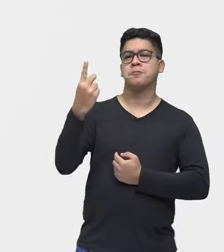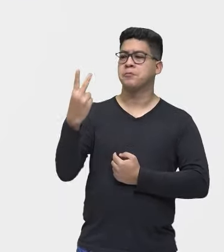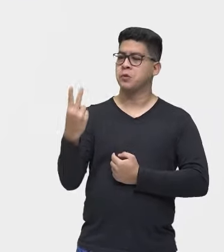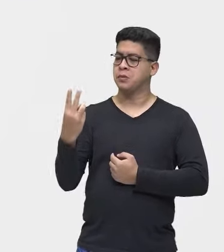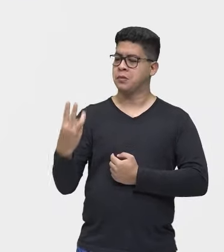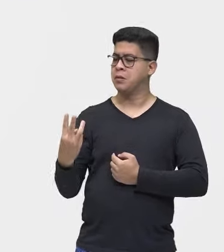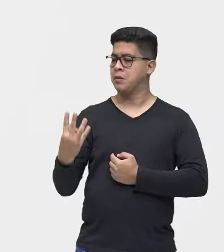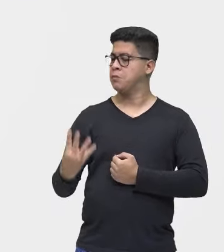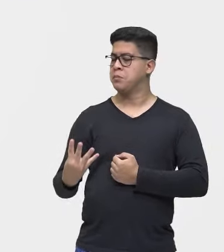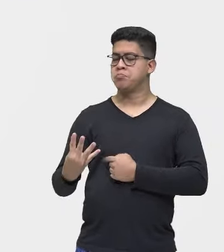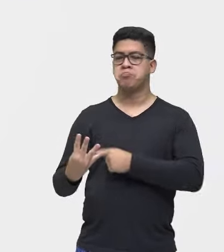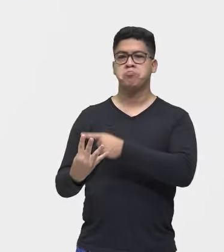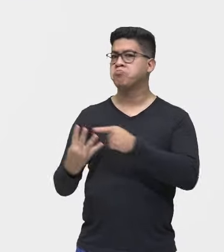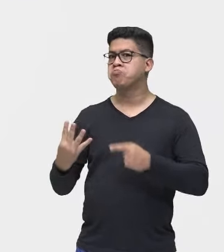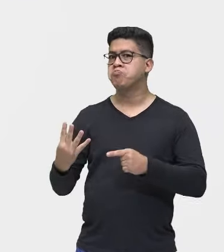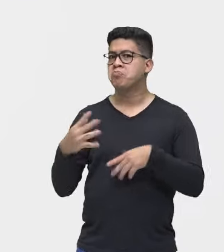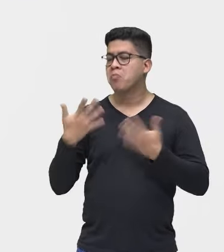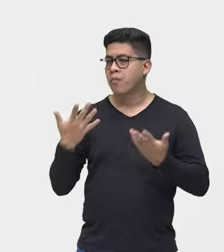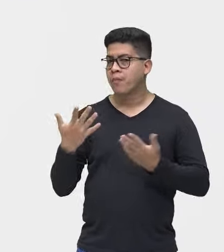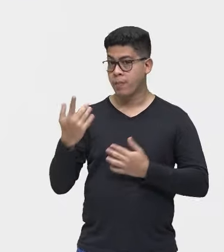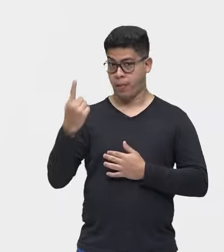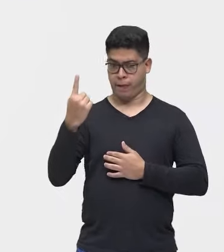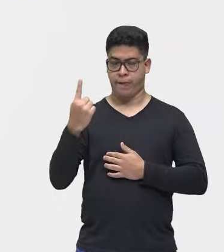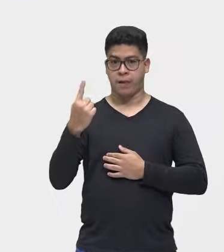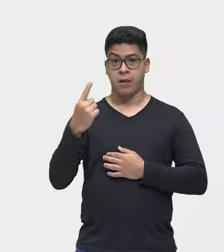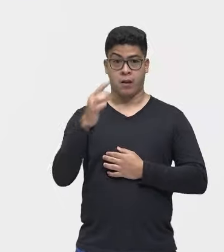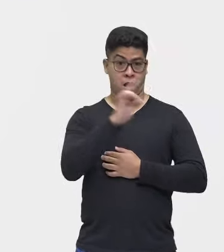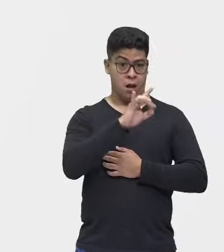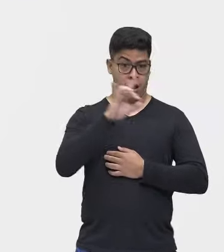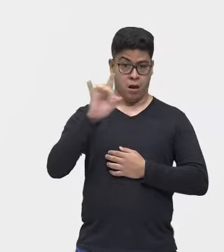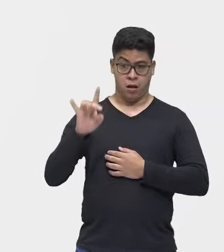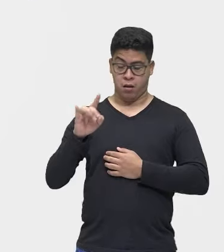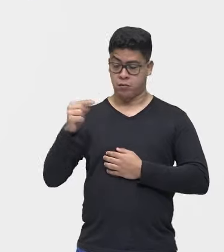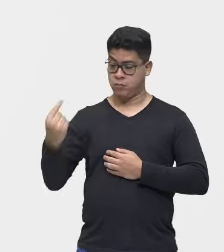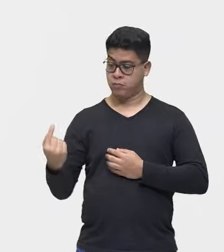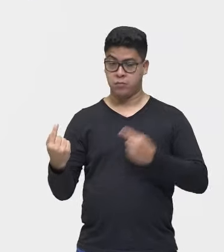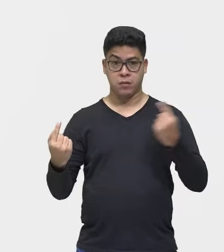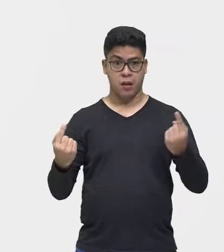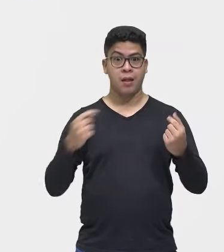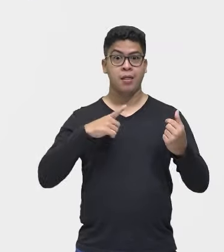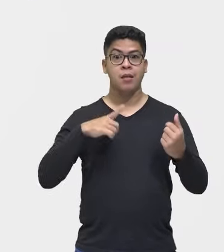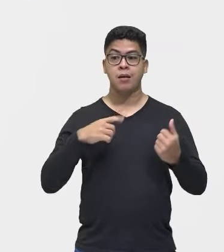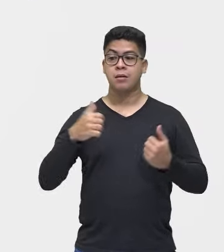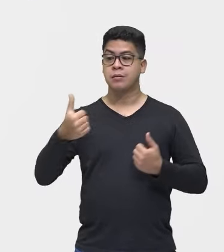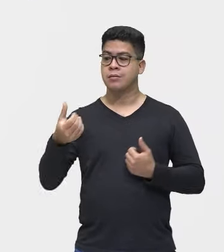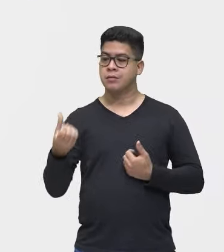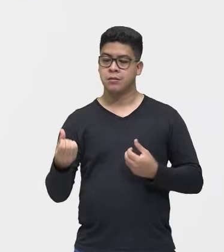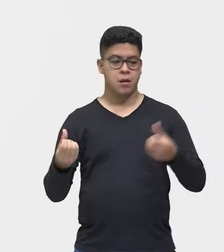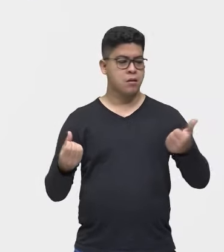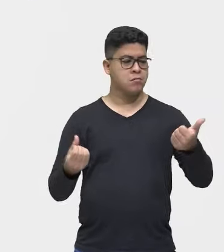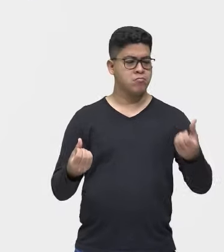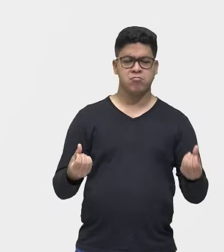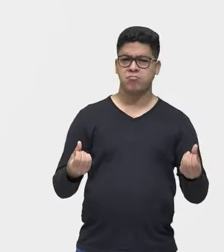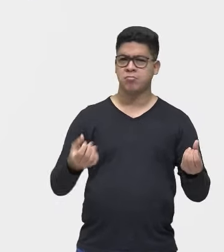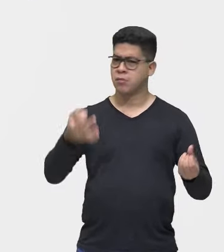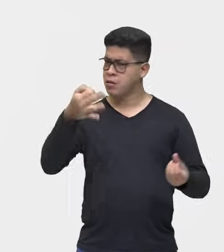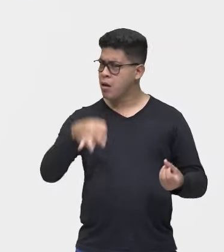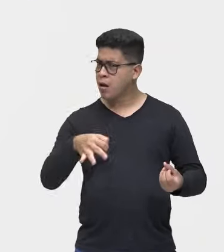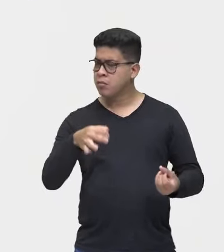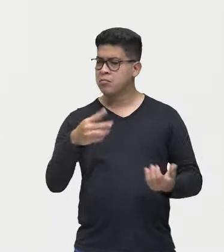sentenças, na verdade. A primeira sentença diz assim: cada jogador possui 16 peças. Certo ou